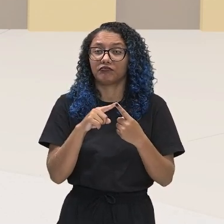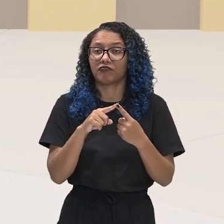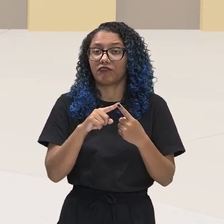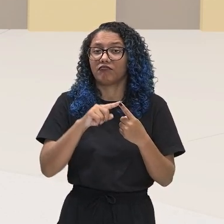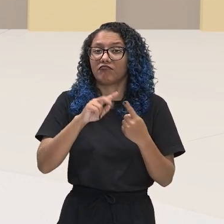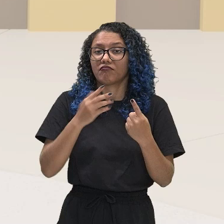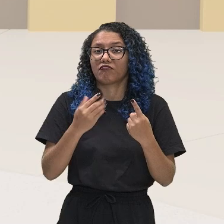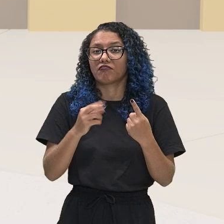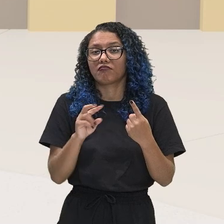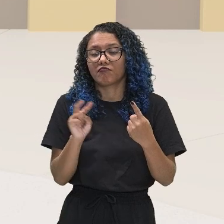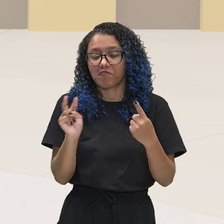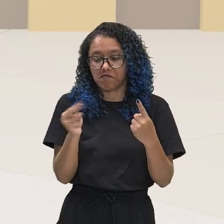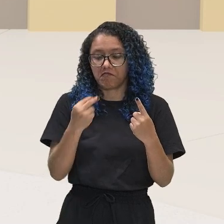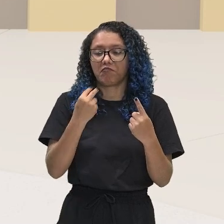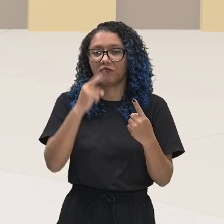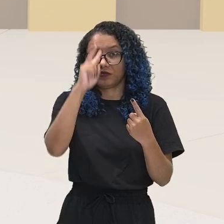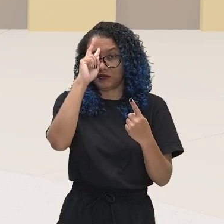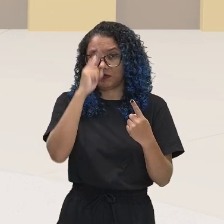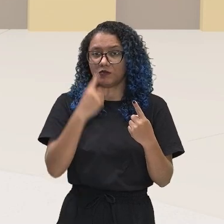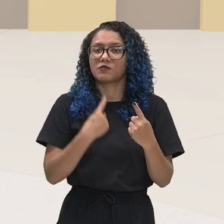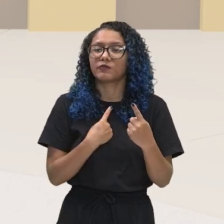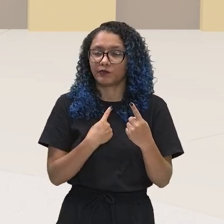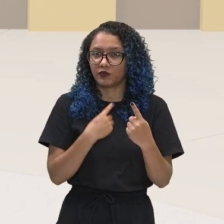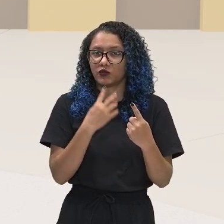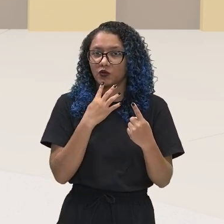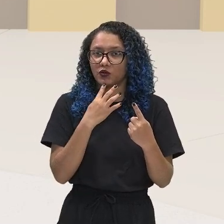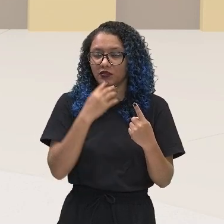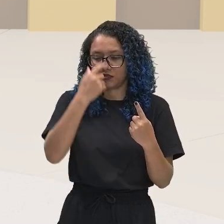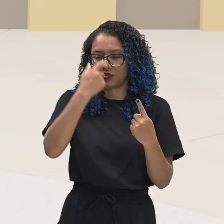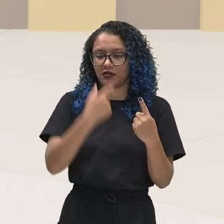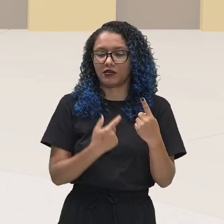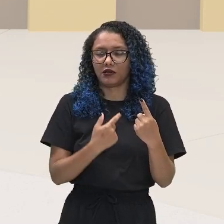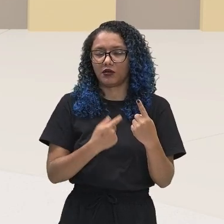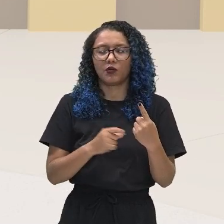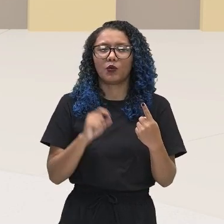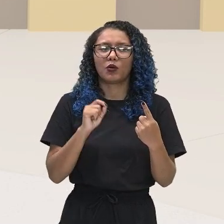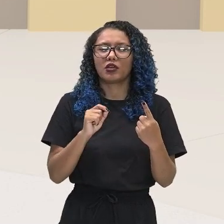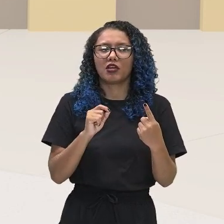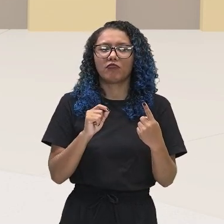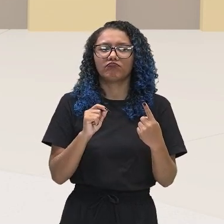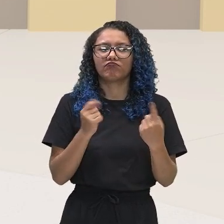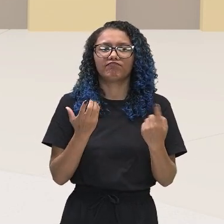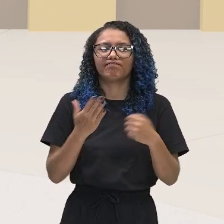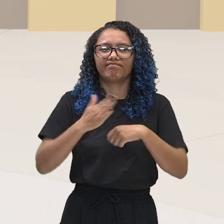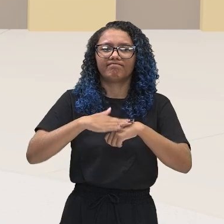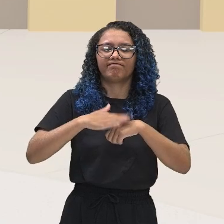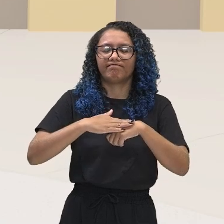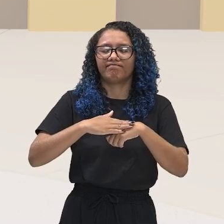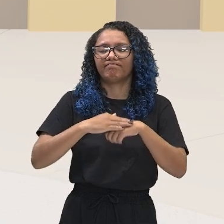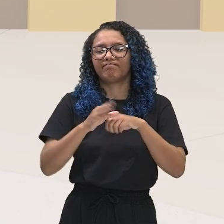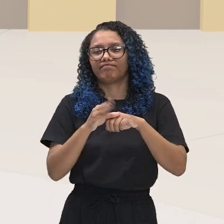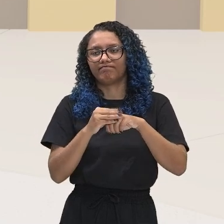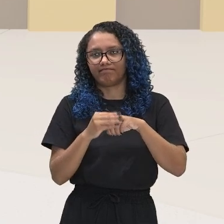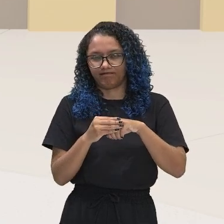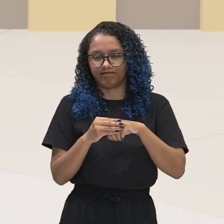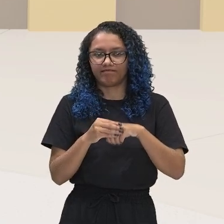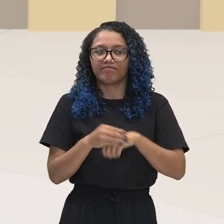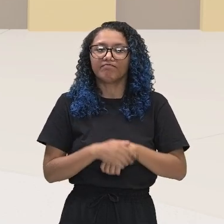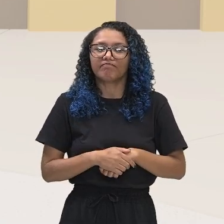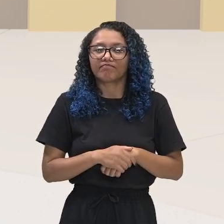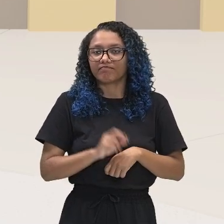autoconhecimento, né? Autoconhecimento é aquilo que eu sei sobre mim mesma. Cuidar de si mesmo.